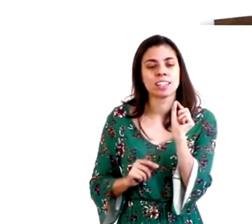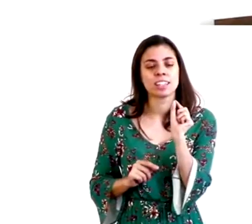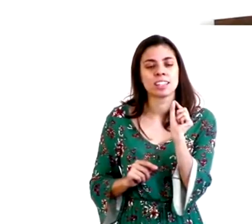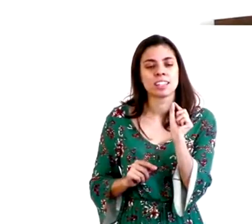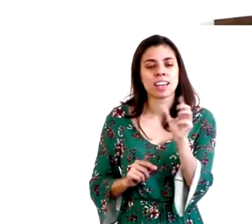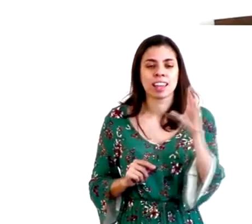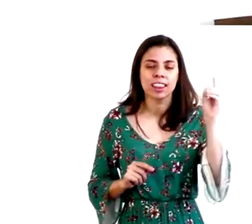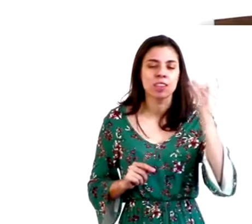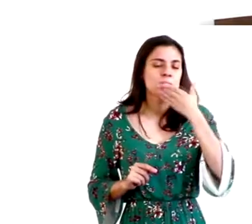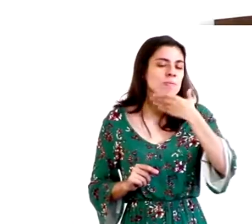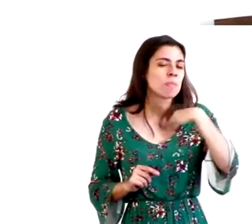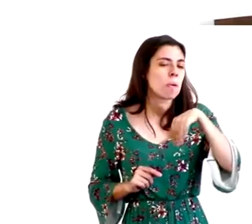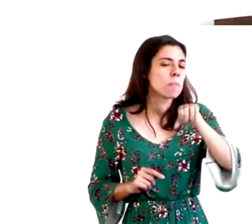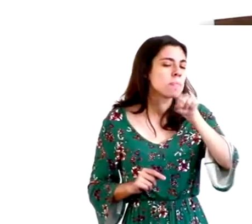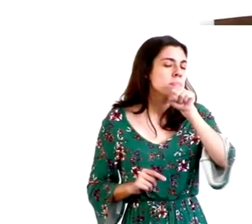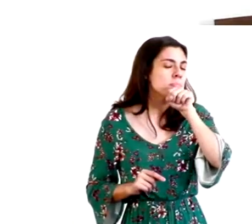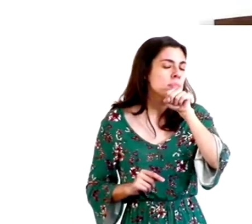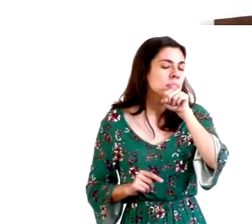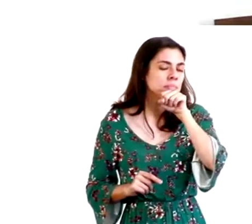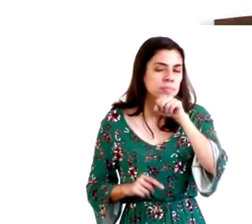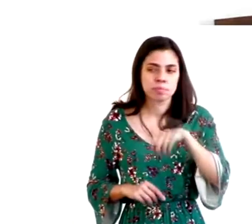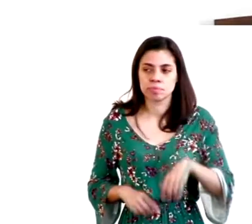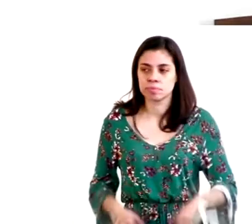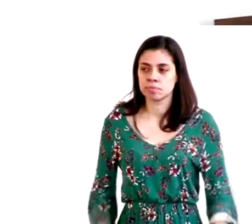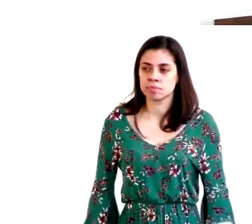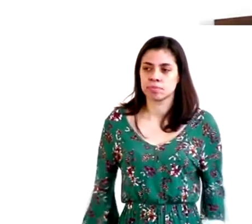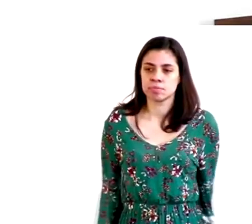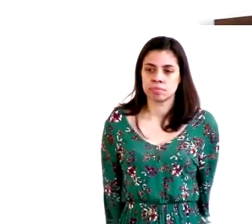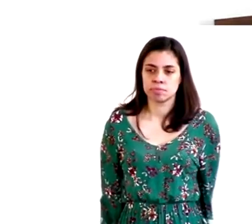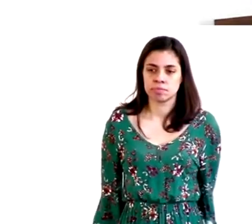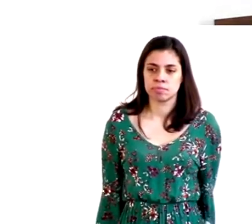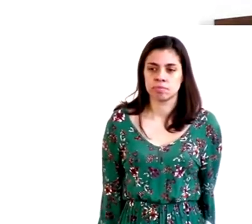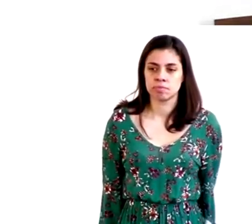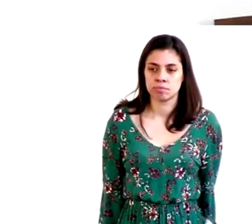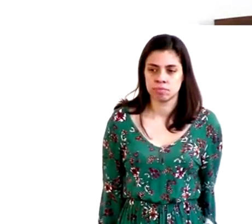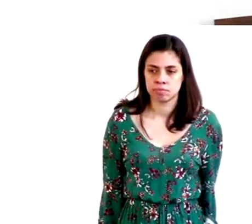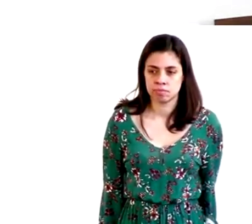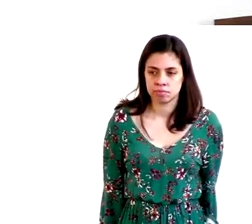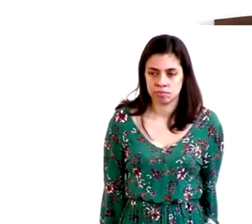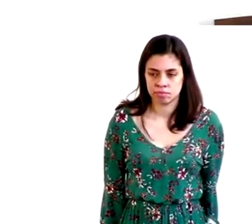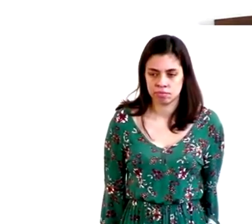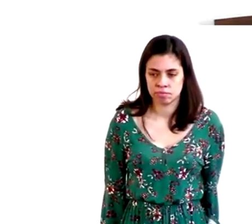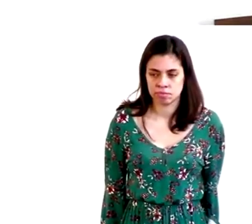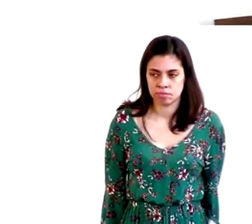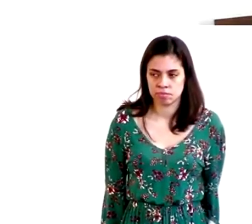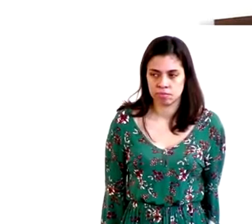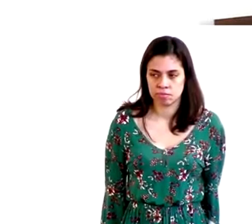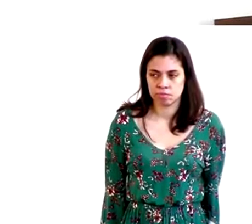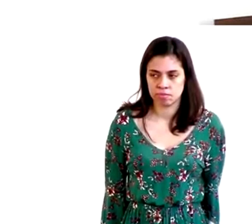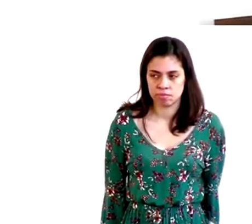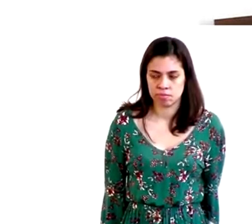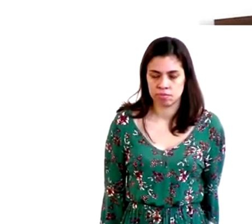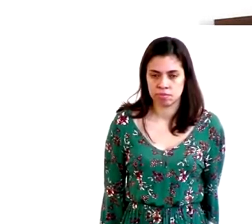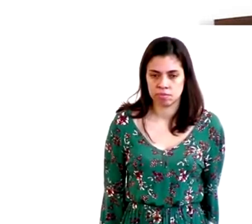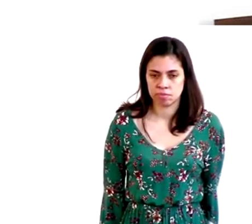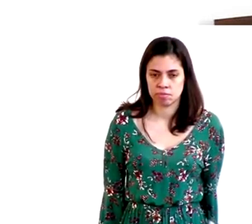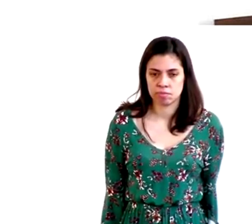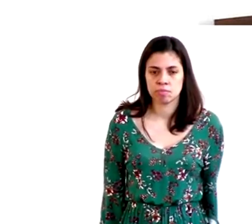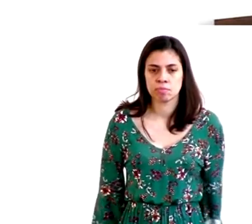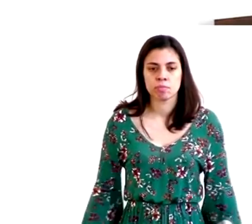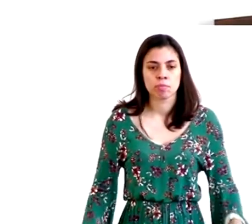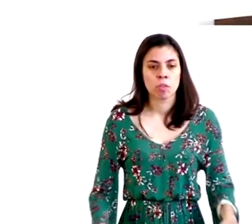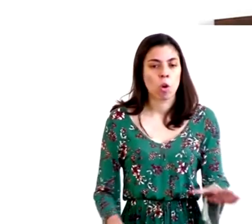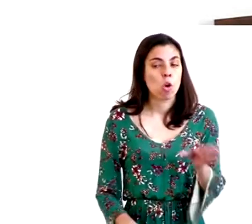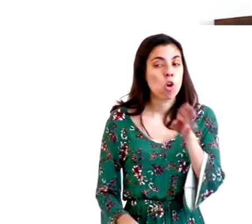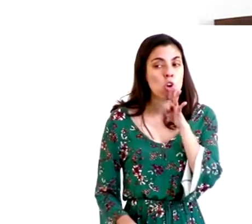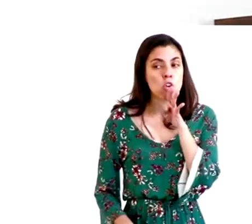Monte, Jesus nos ensina que ser trazido para uma nova vida significa conhecer o Pai. E é isso